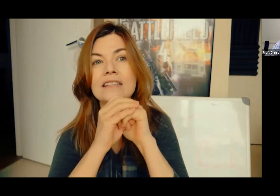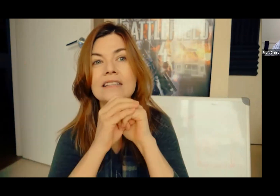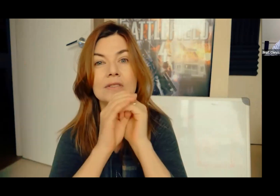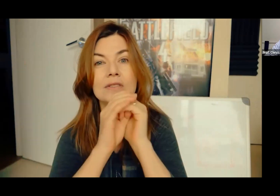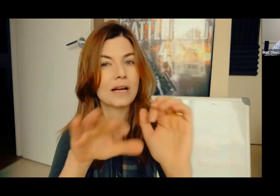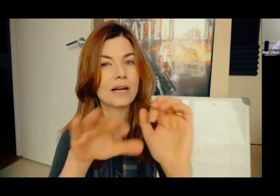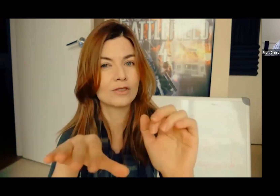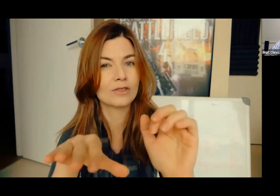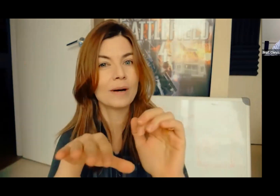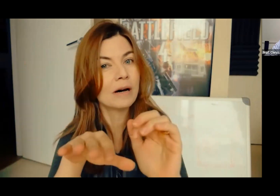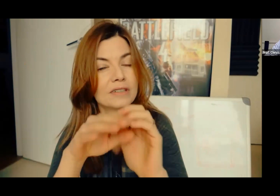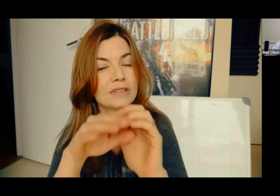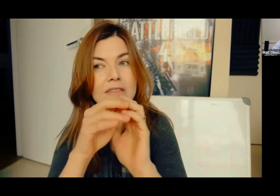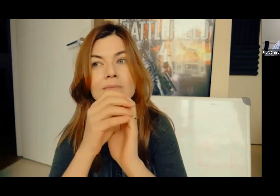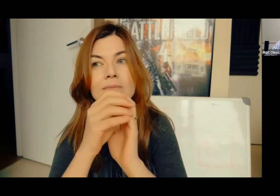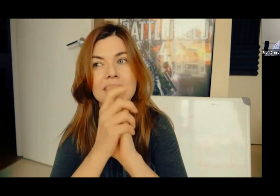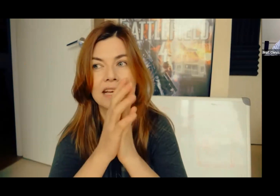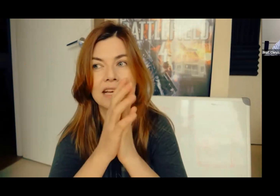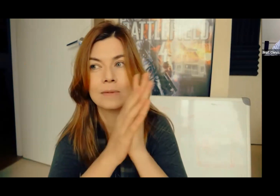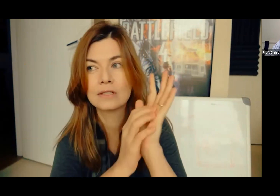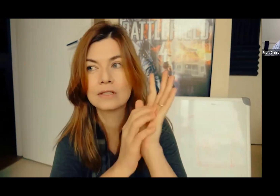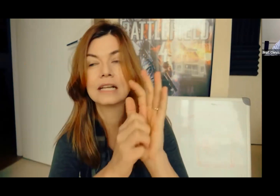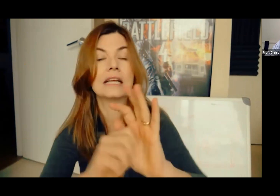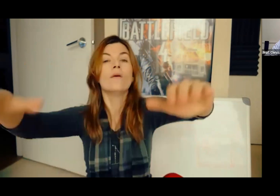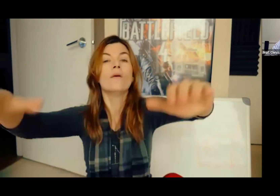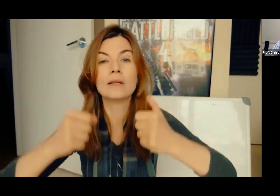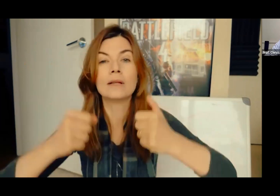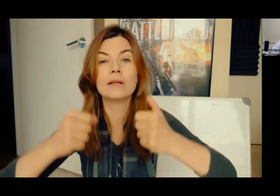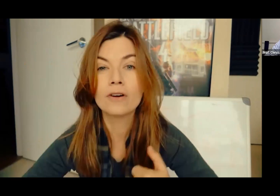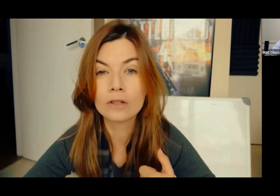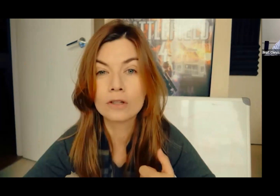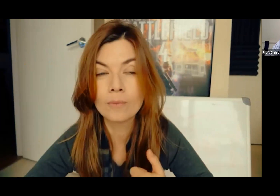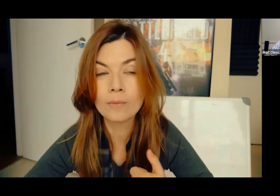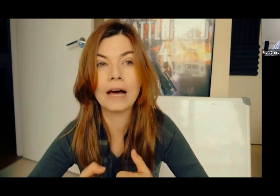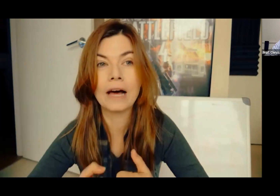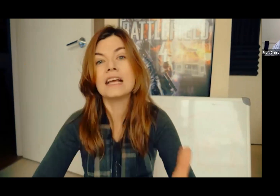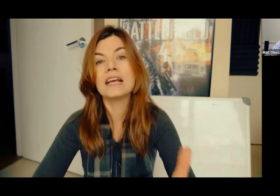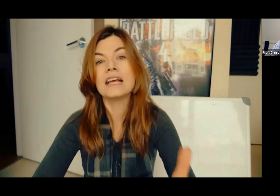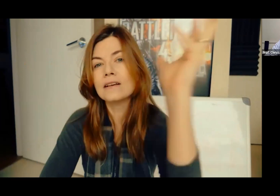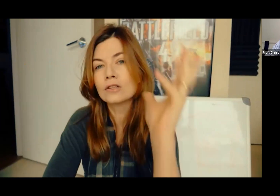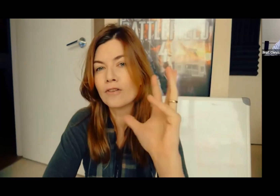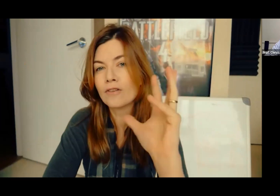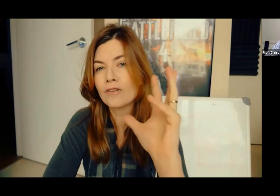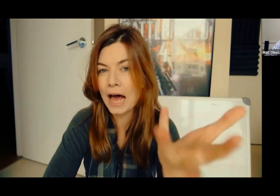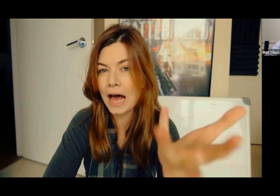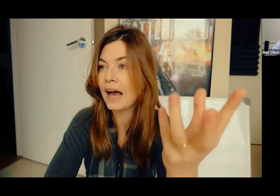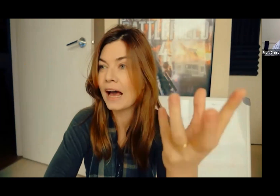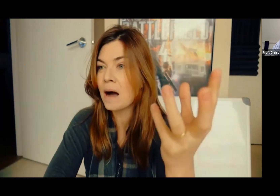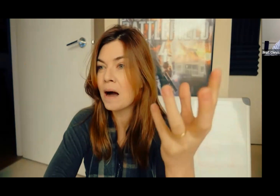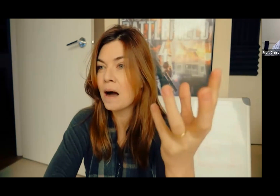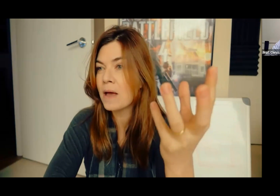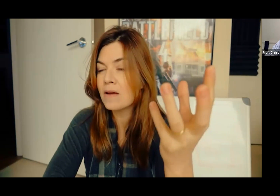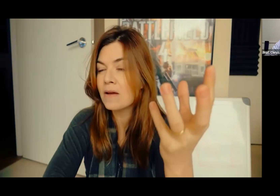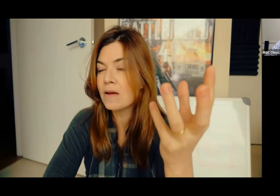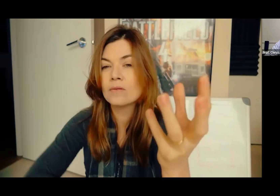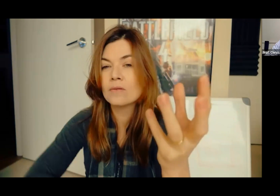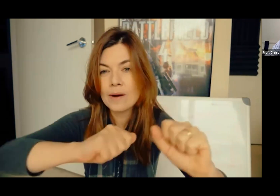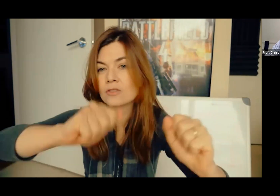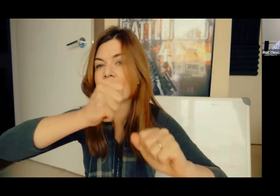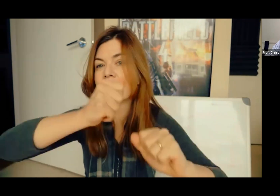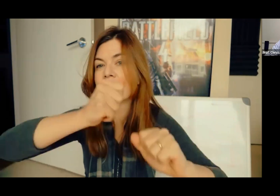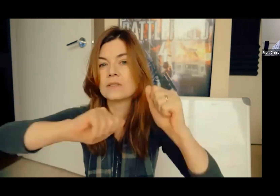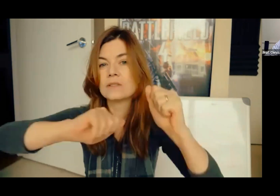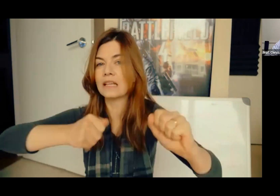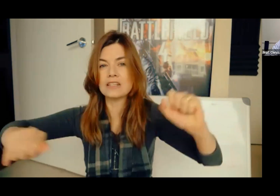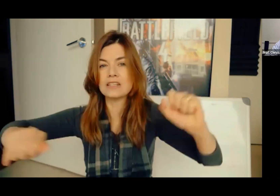mais, então eu sempre acho que eu tô abafando, mas aí ninguém me deu estrelinha. O cara me deu foi outro formulário. E aí esse outro formulário era meio que um termo